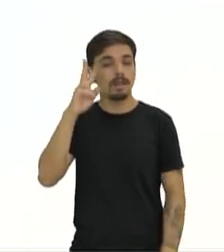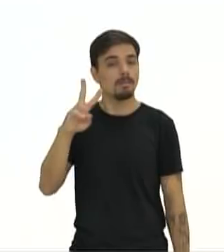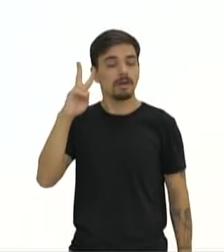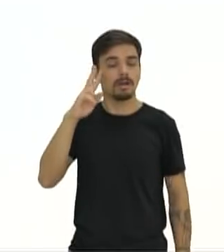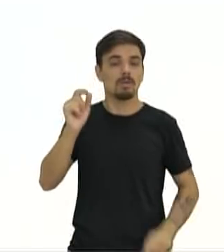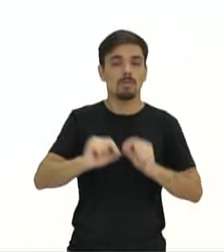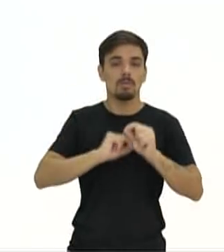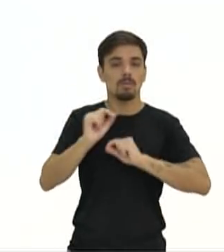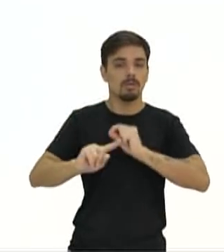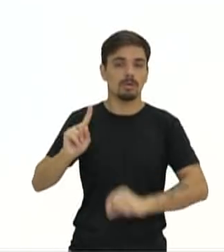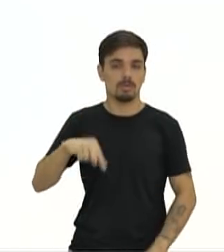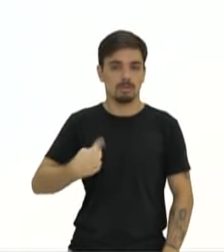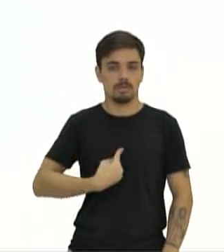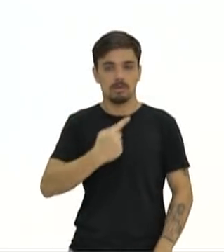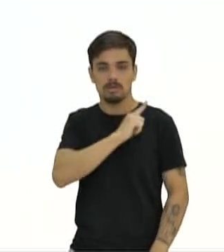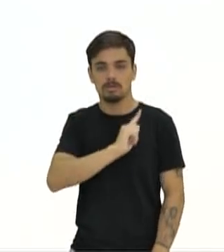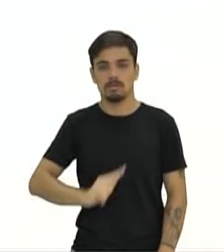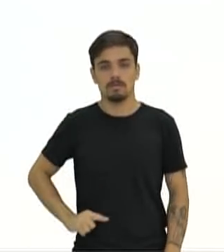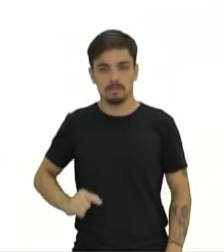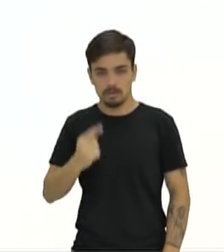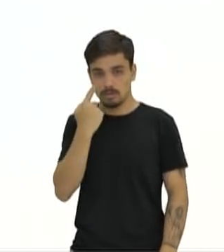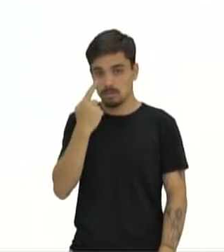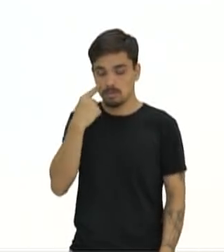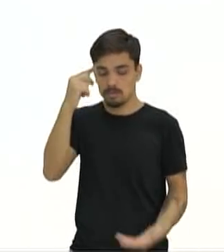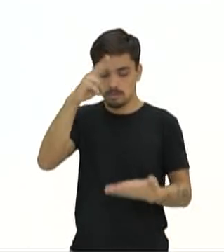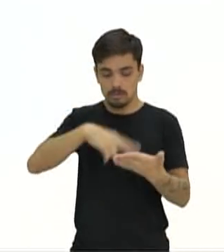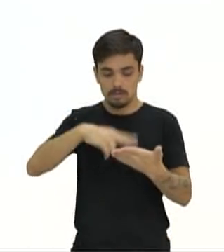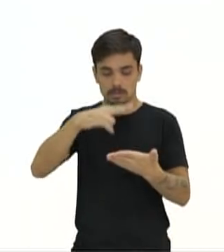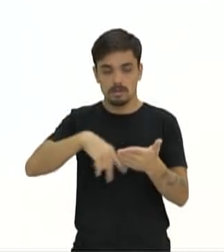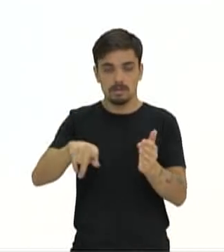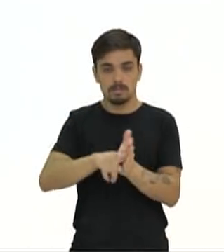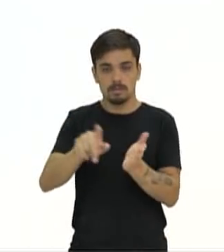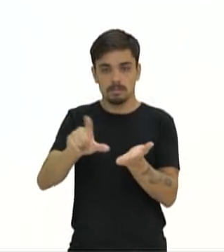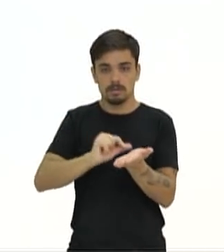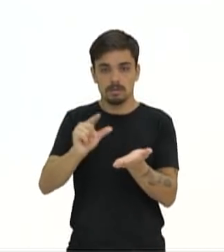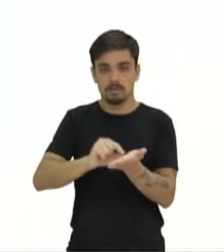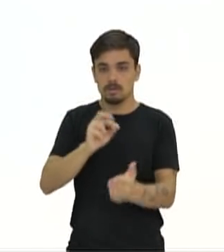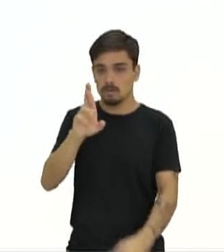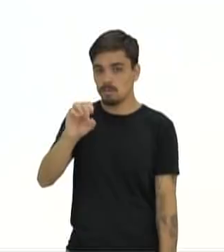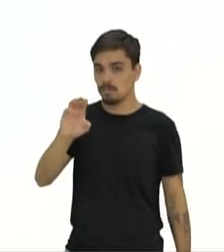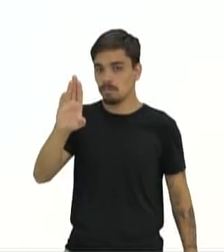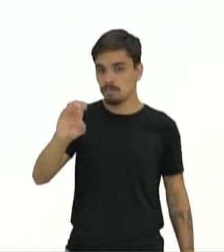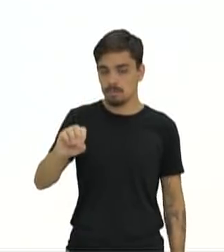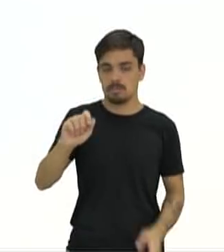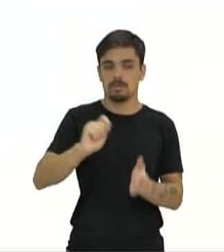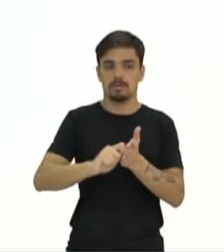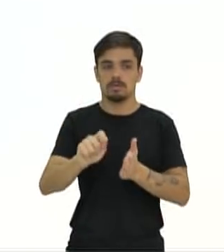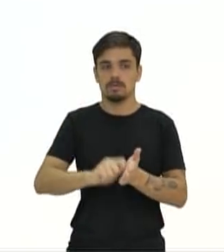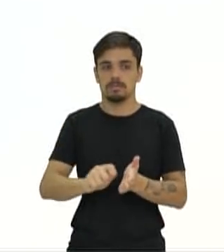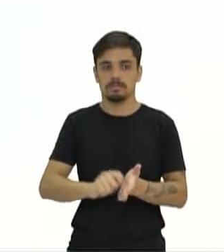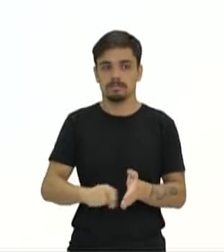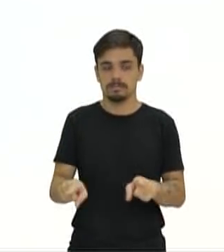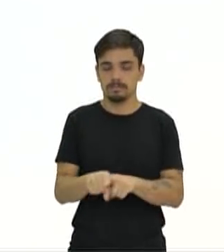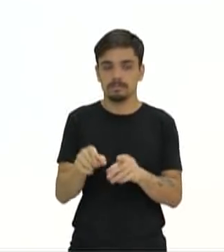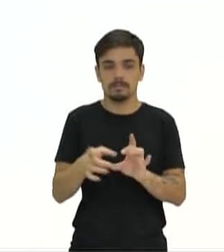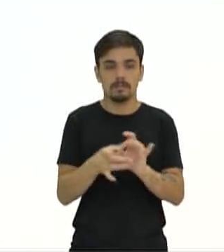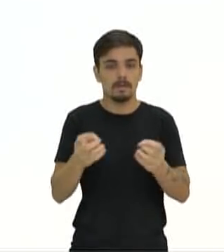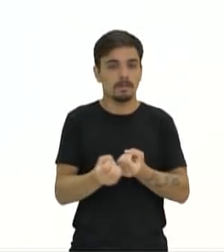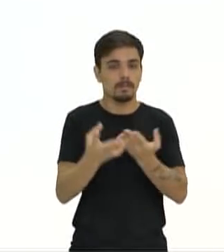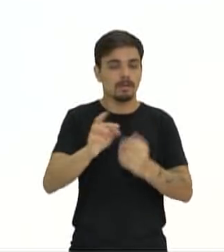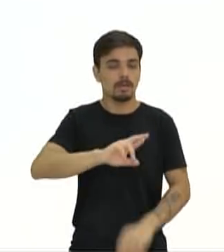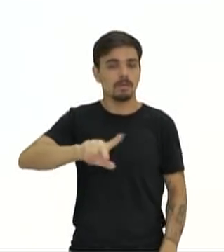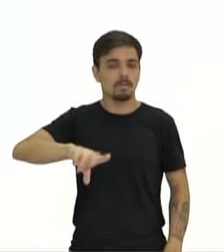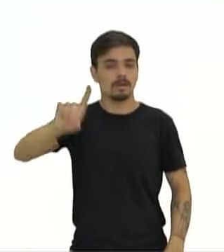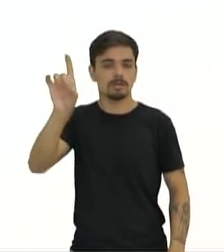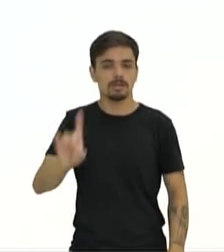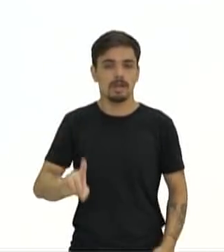certo, que nós estamos ali lendo o artigo de opinião que o robô escreveu. A liberdade de expressão não é um